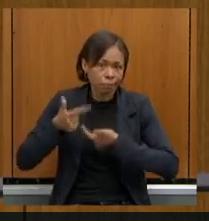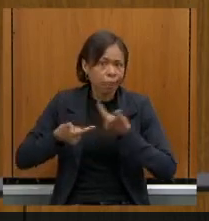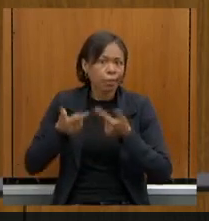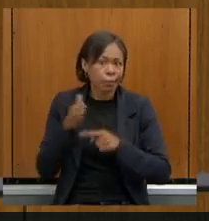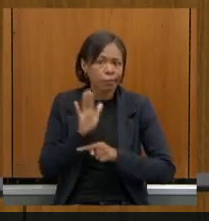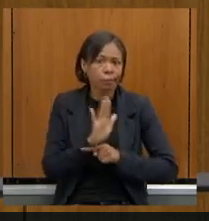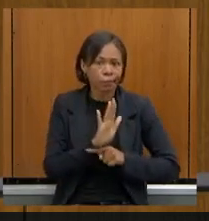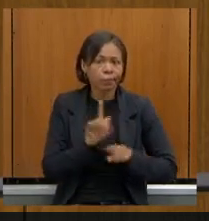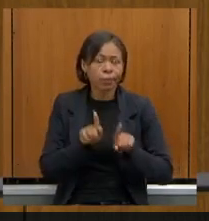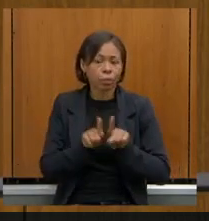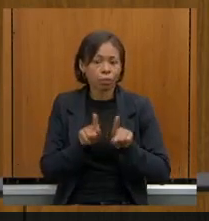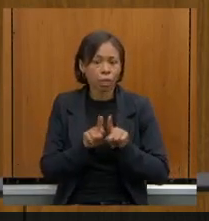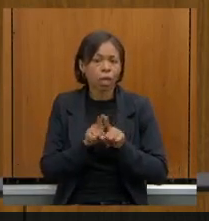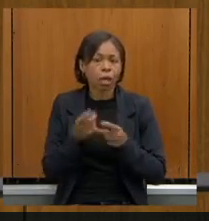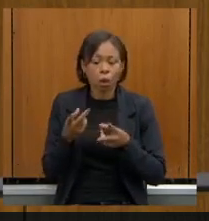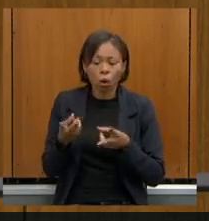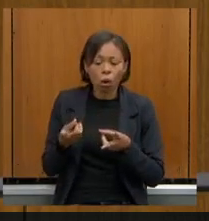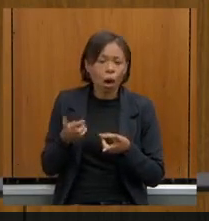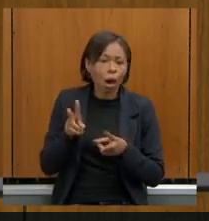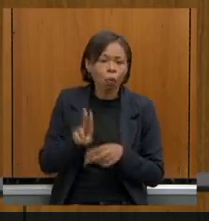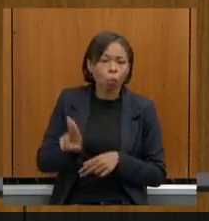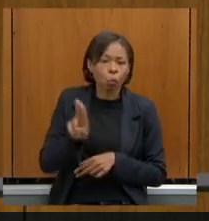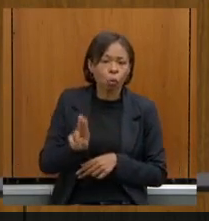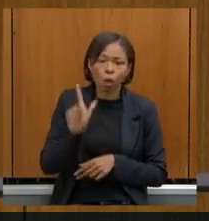do múltiplo uso das águas ali também